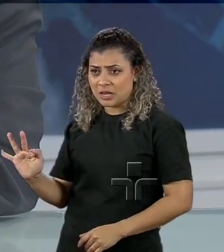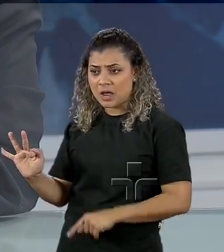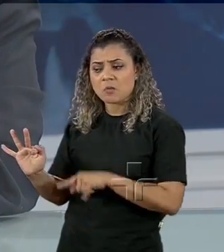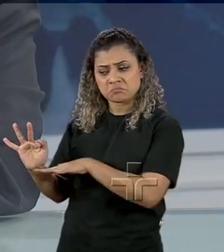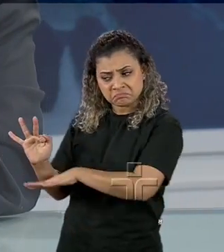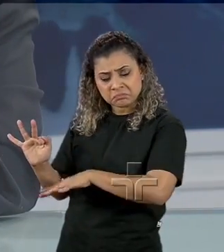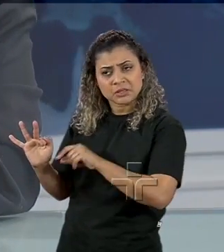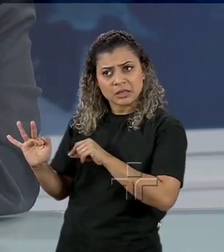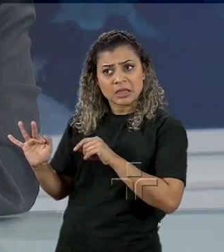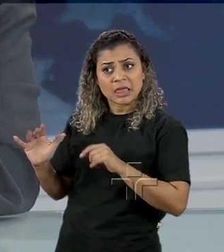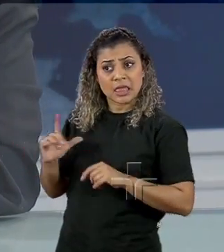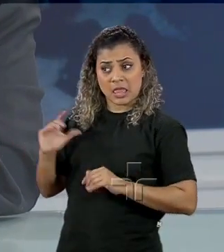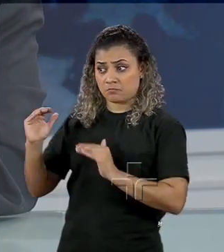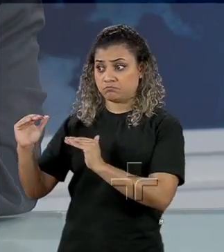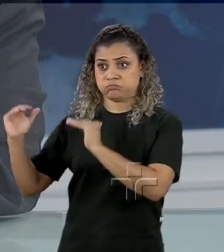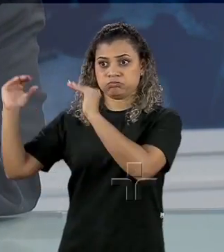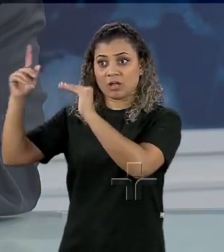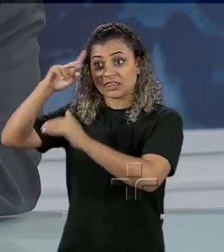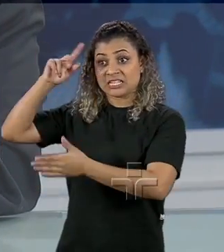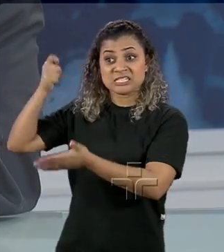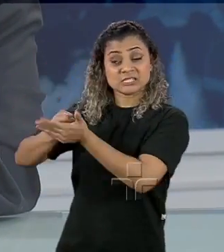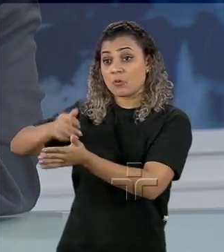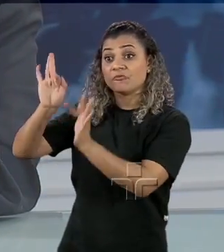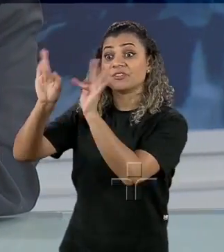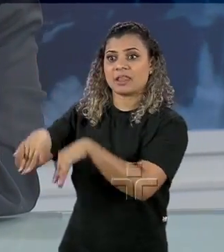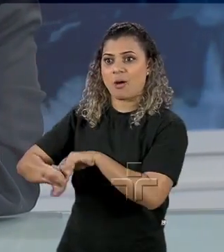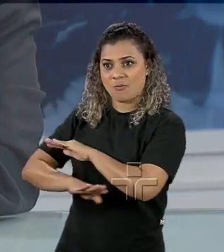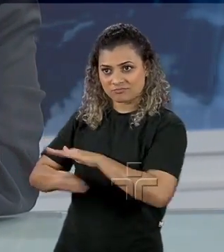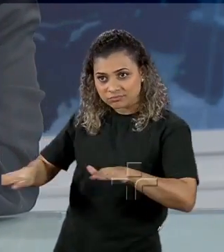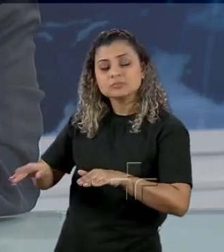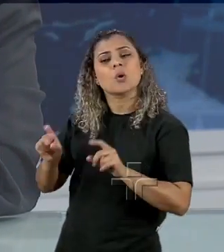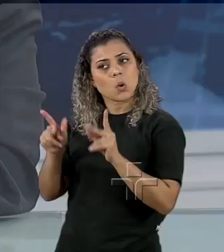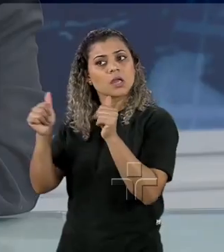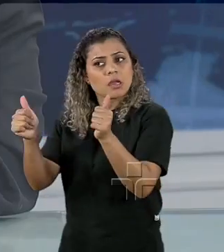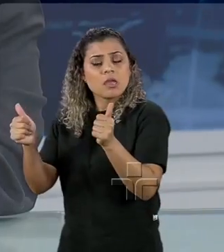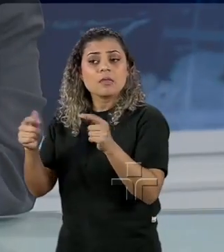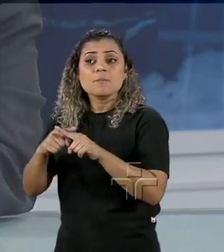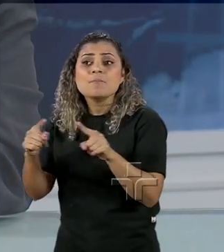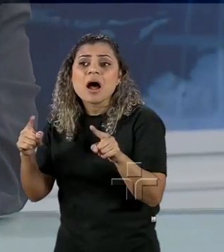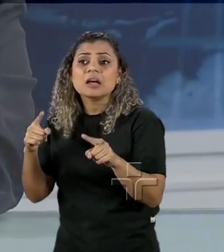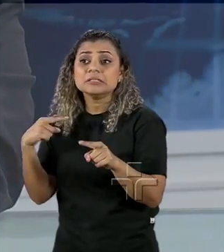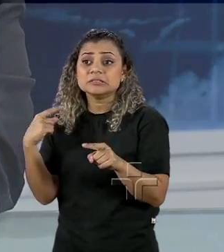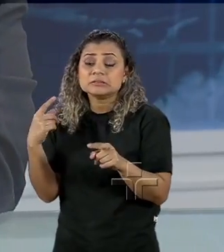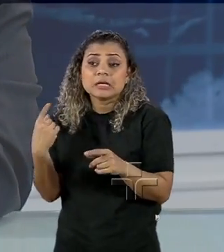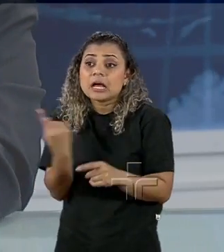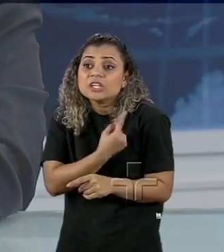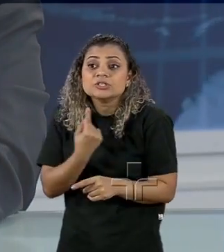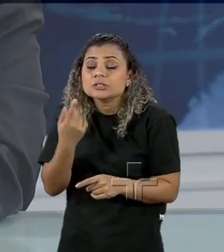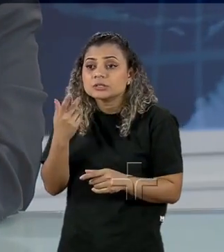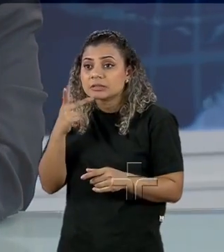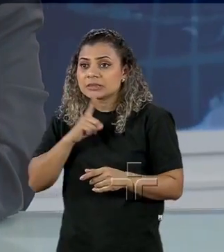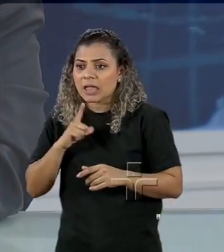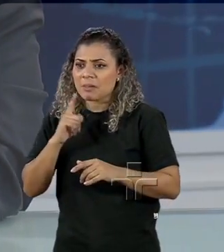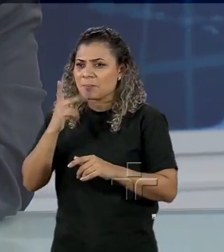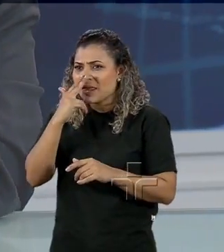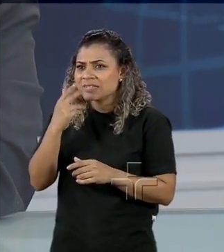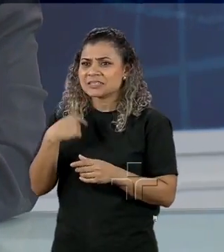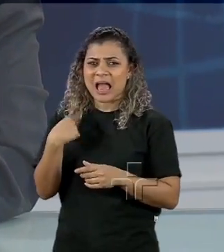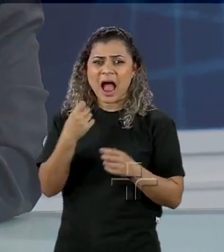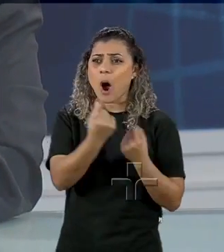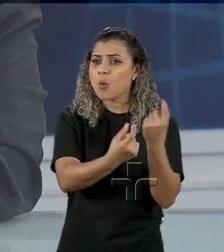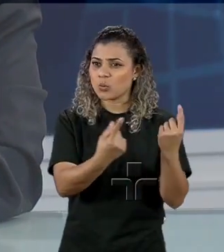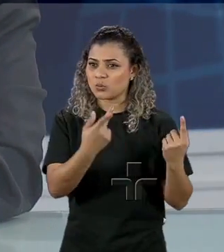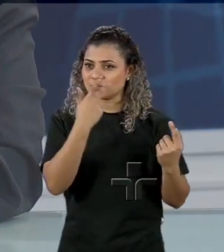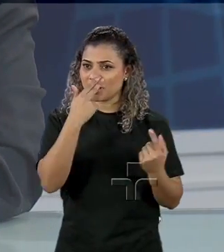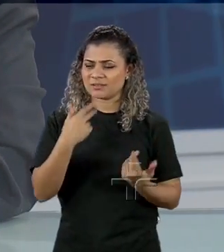colocado nesse nível, mas acho que qualquer cidadão ou cidadã tem, de fato, as suas garantias. gente tem esses movimentos, alguns argumentam, como